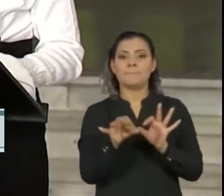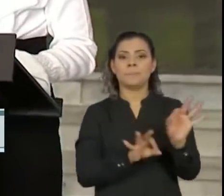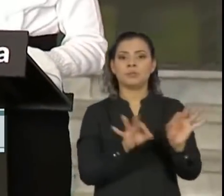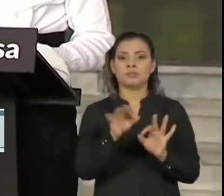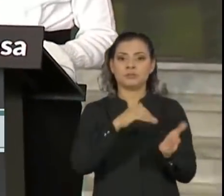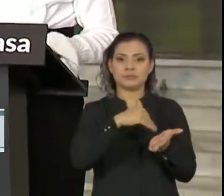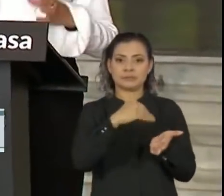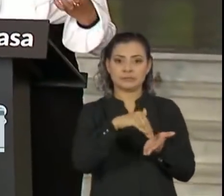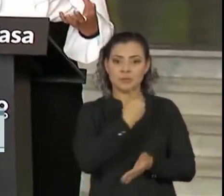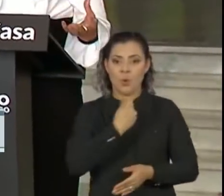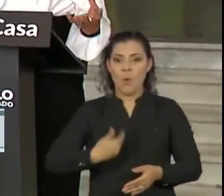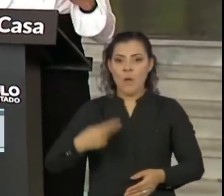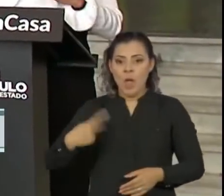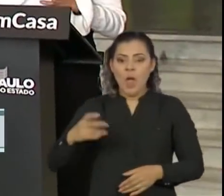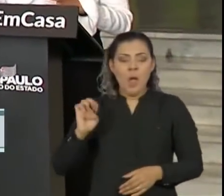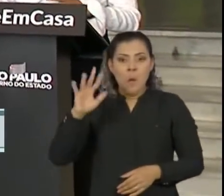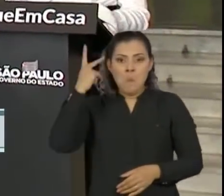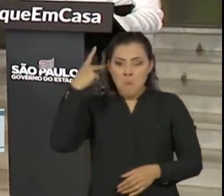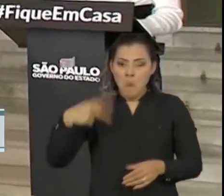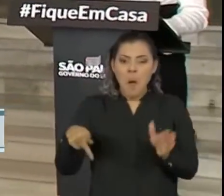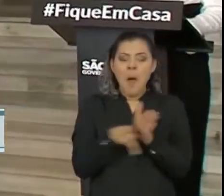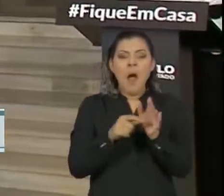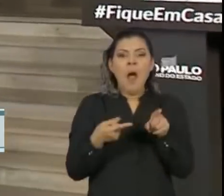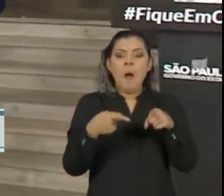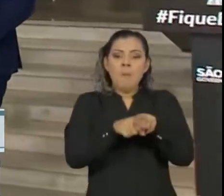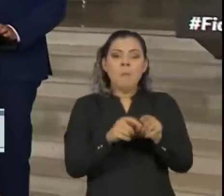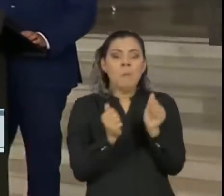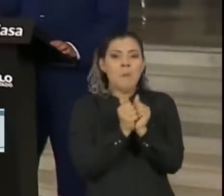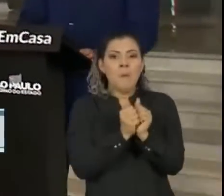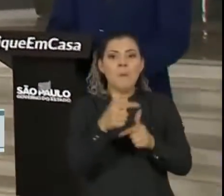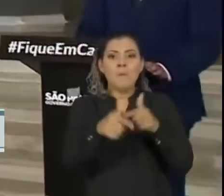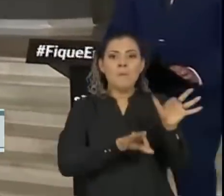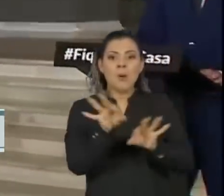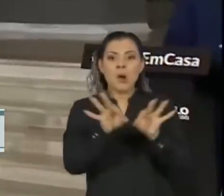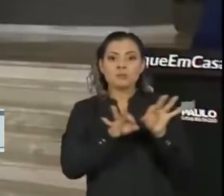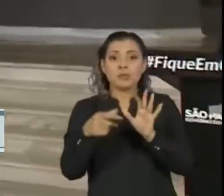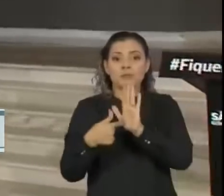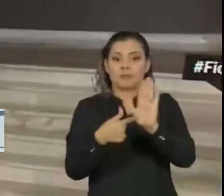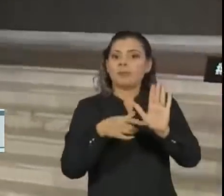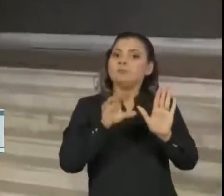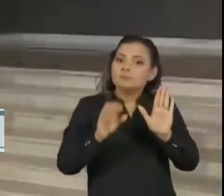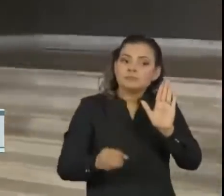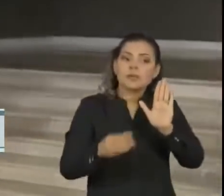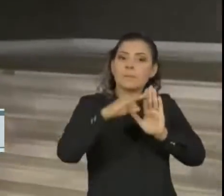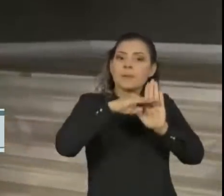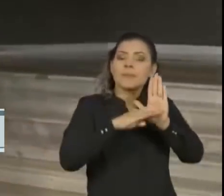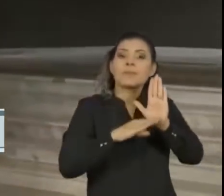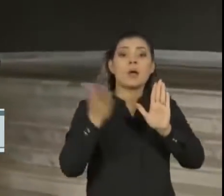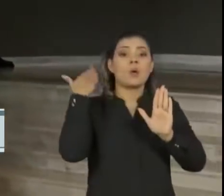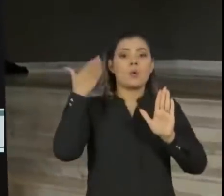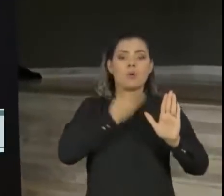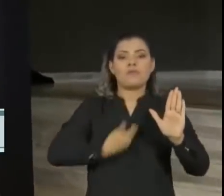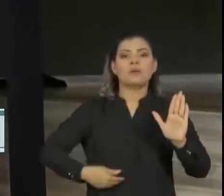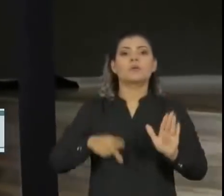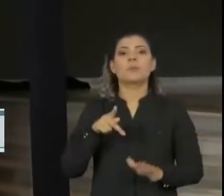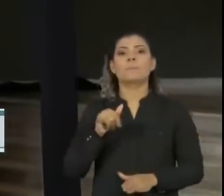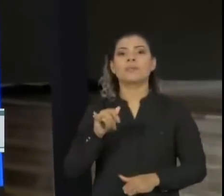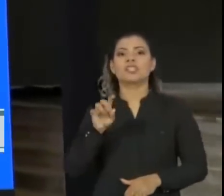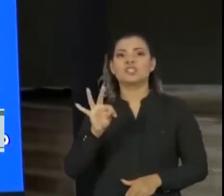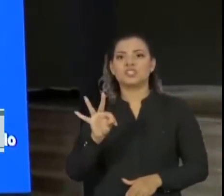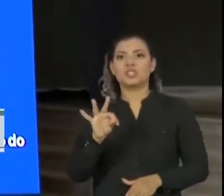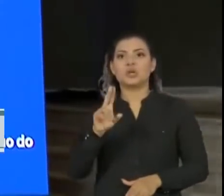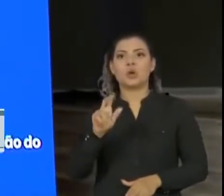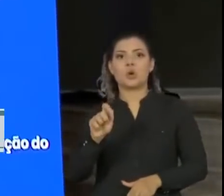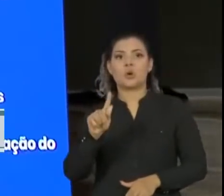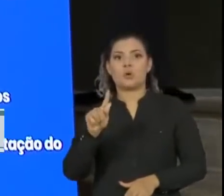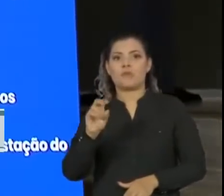de Governo, ancorado no programa piloto que foi realizado no governo anterior, chamado PitGov, e